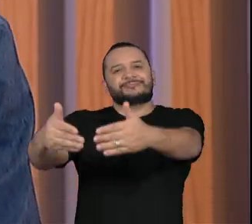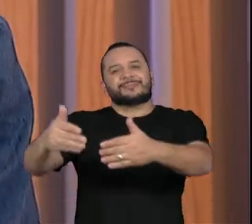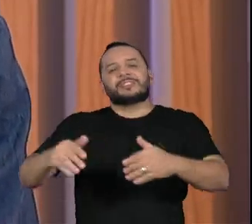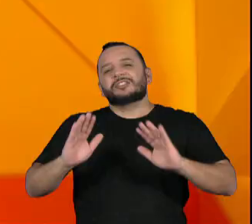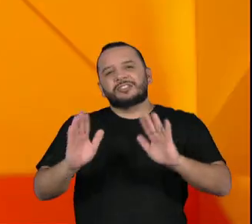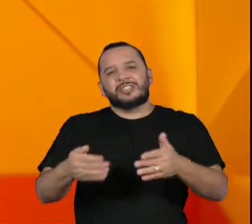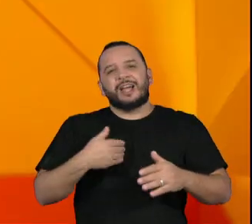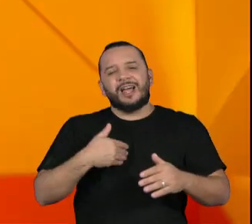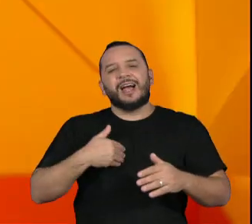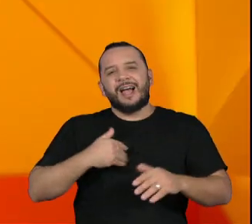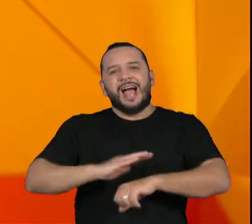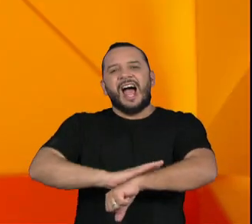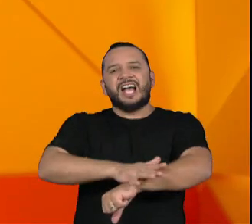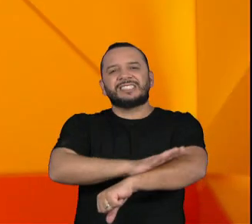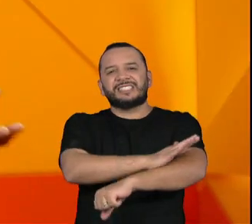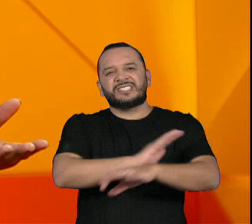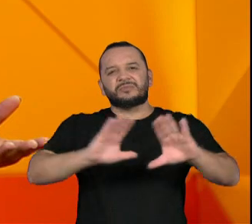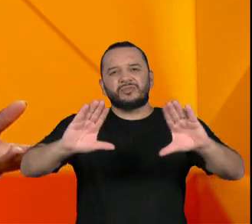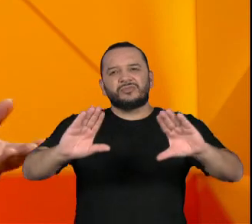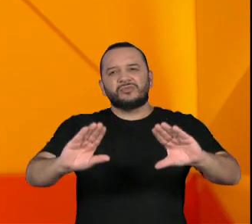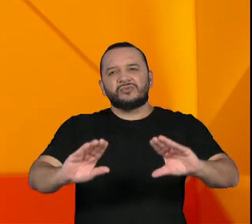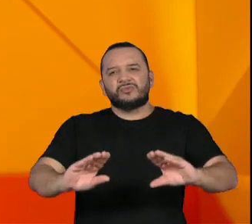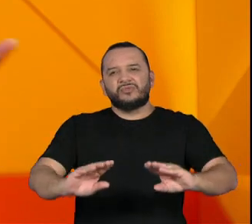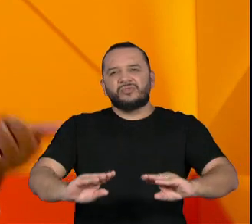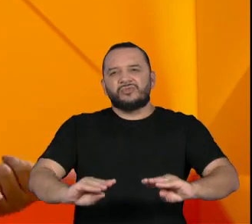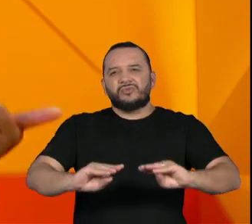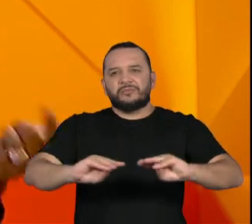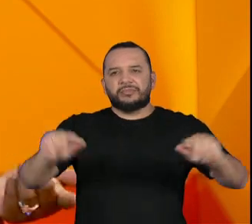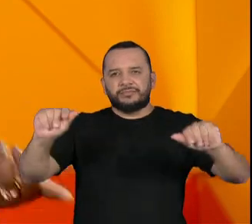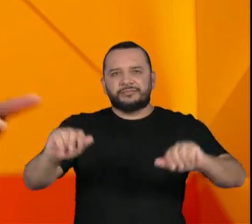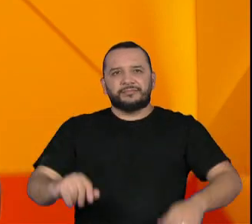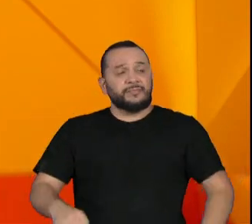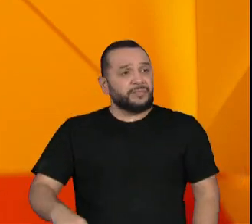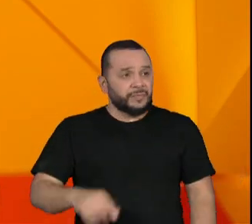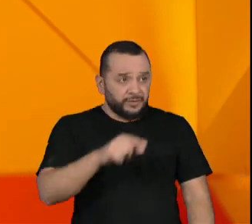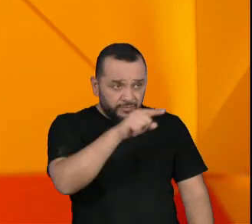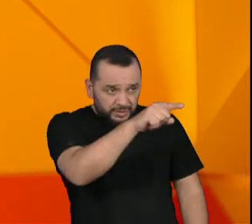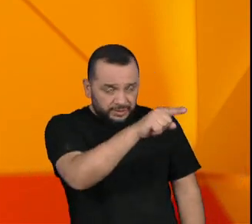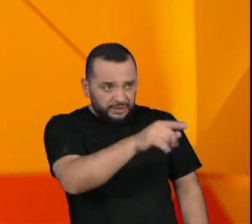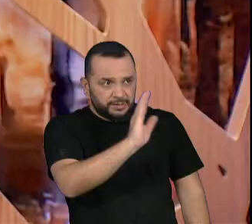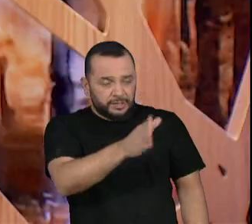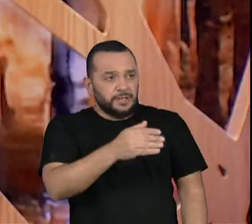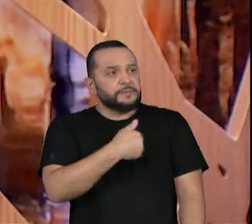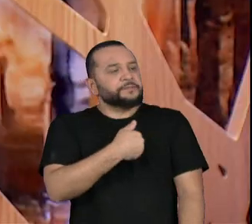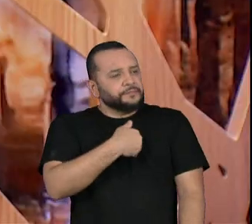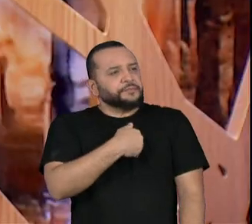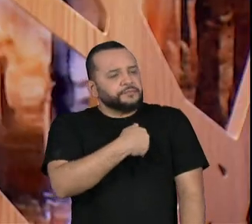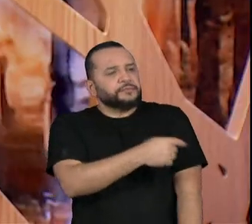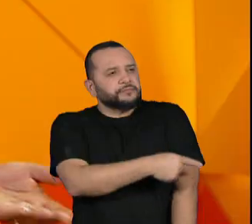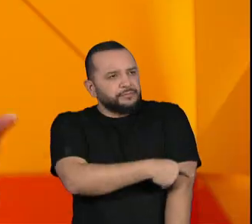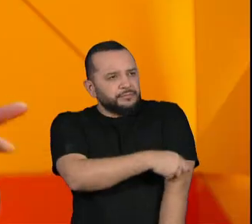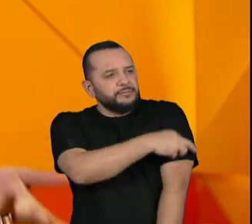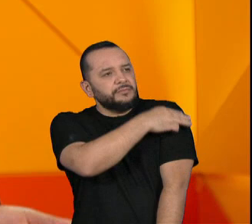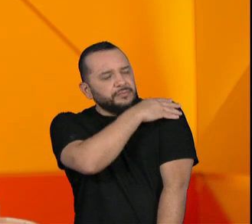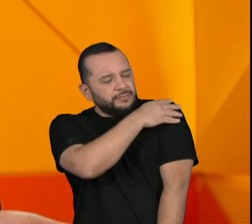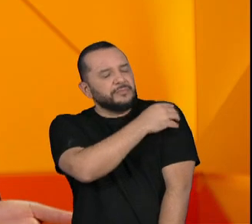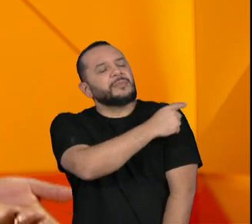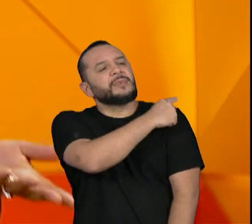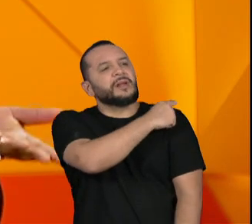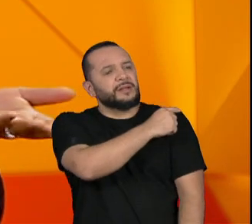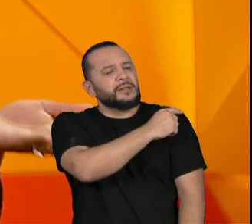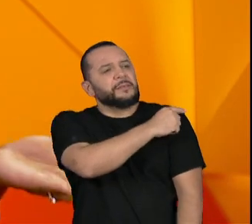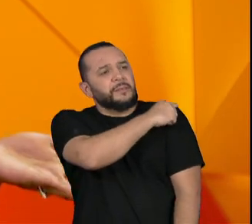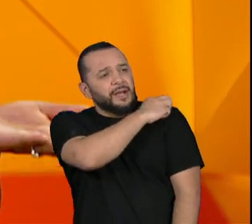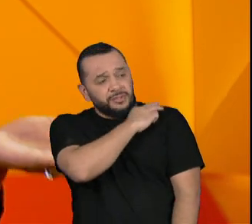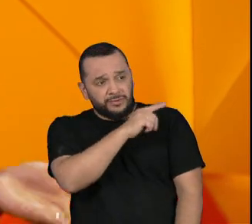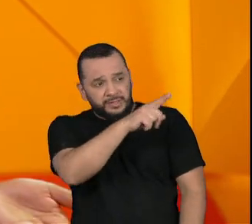antirracista. Nádia, o seu primeiro ensino, o seu ensino fundamental e médio, acho que foi em Guiné-Bissau. Mas você é mãe, tem uma filha adolescente